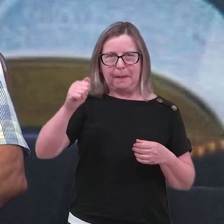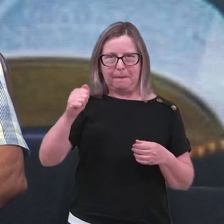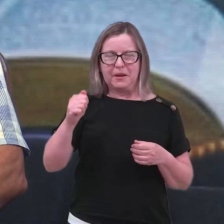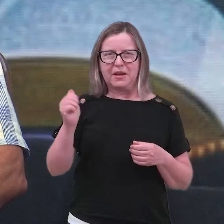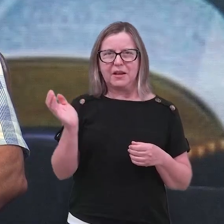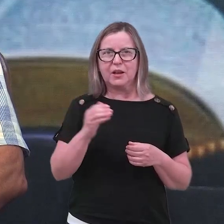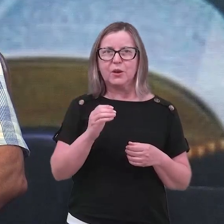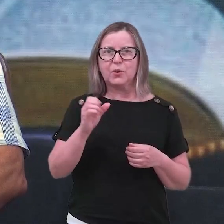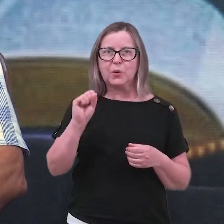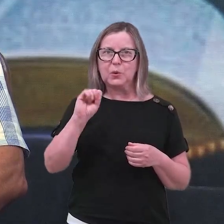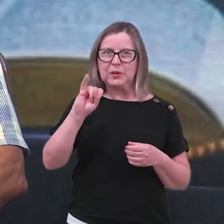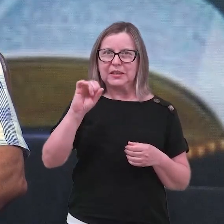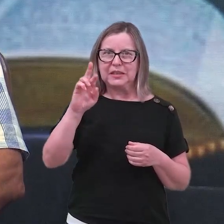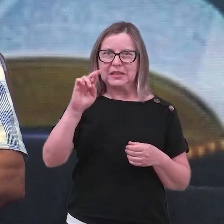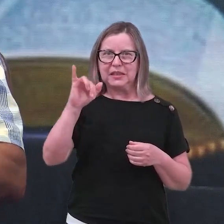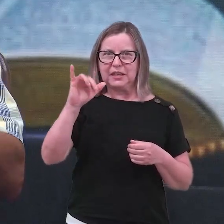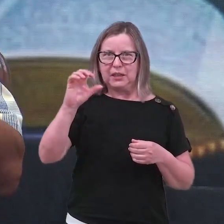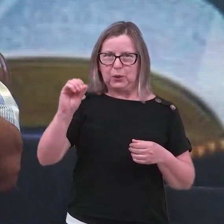Eric, na